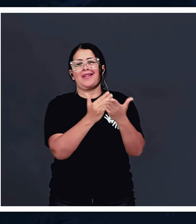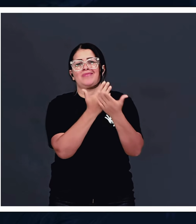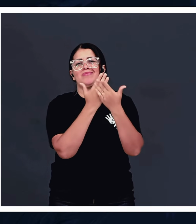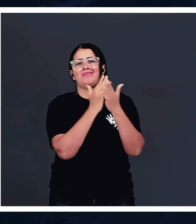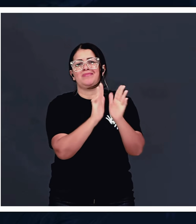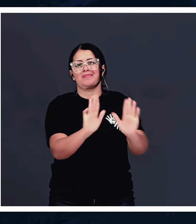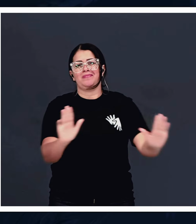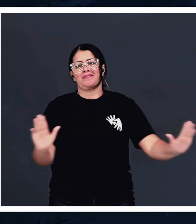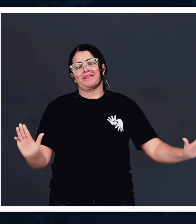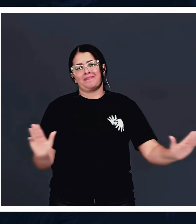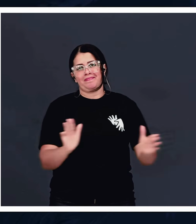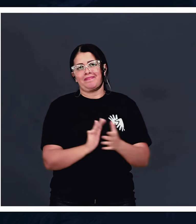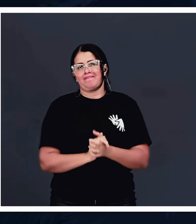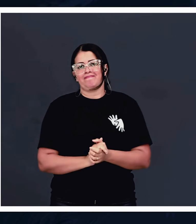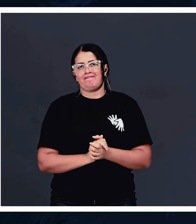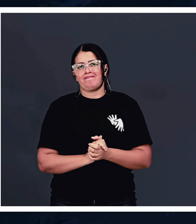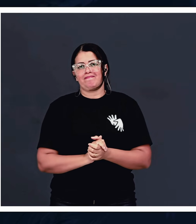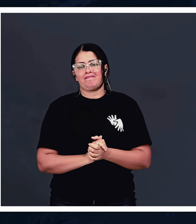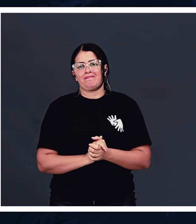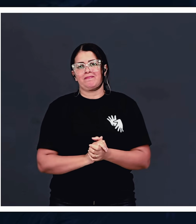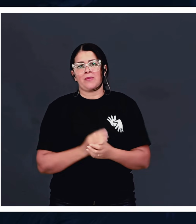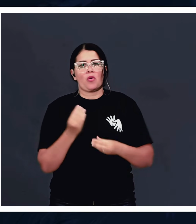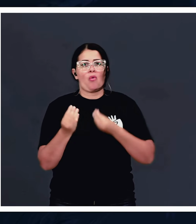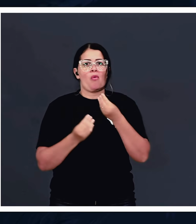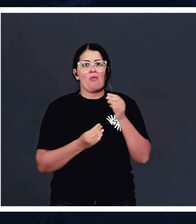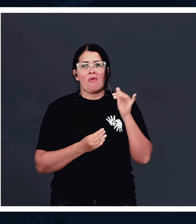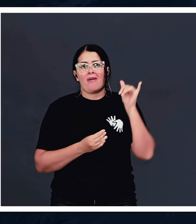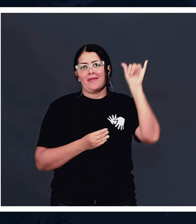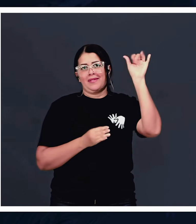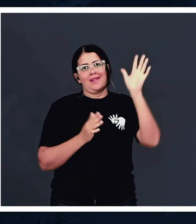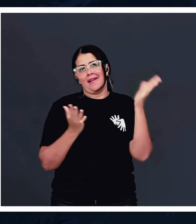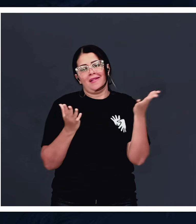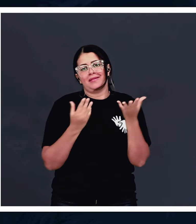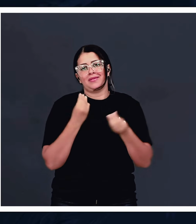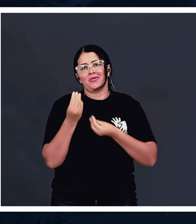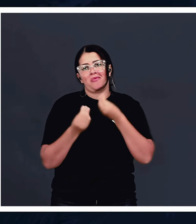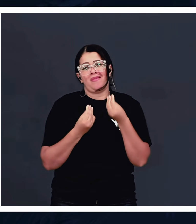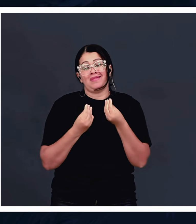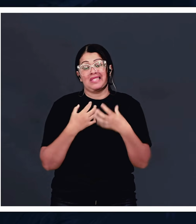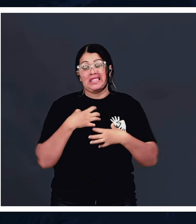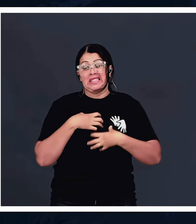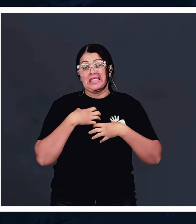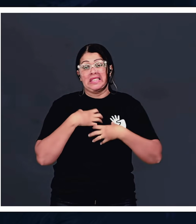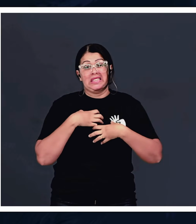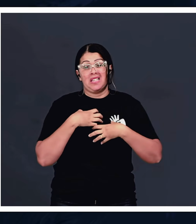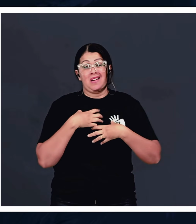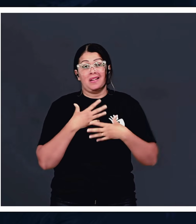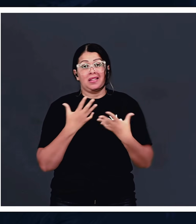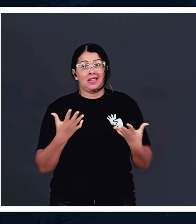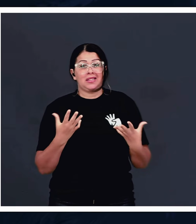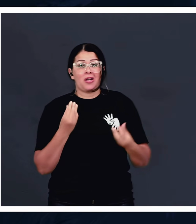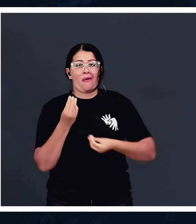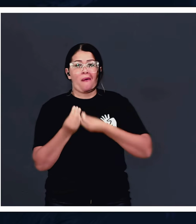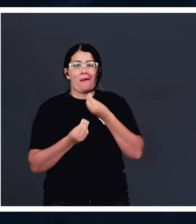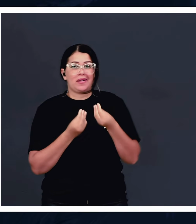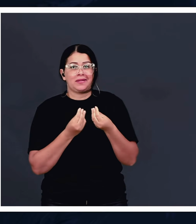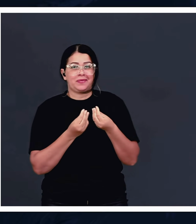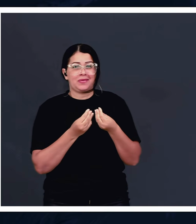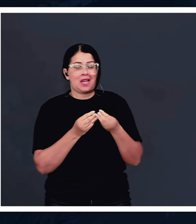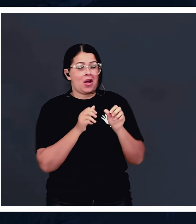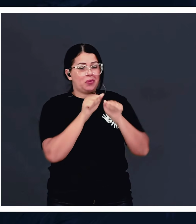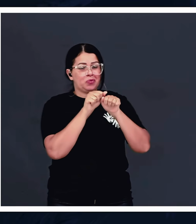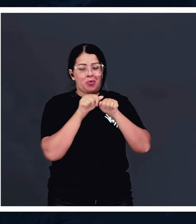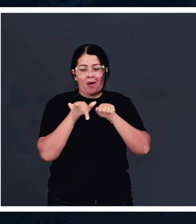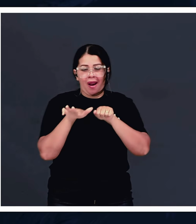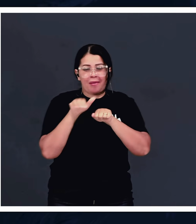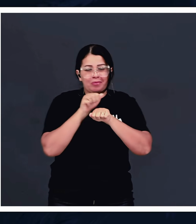ela não tem como ser evitada. Ela incomoda tanto que contaminou outras áreas